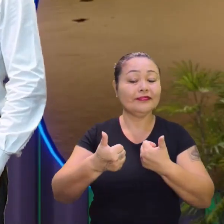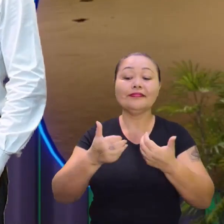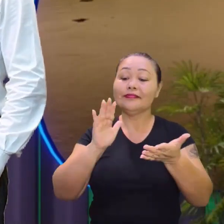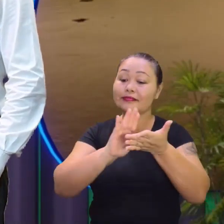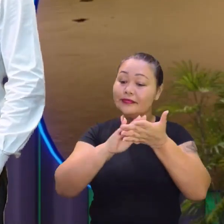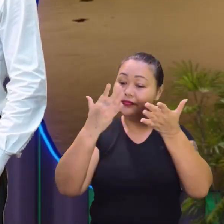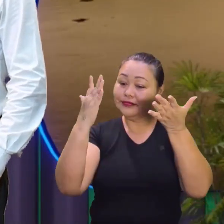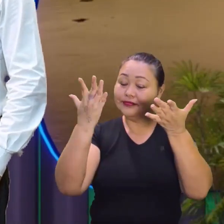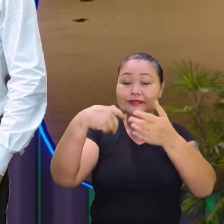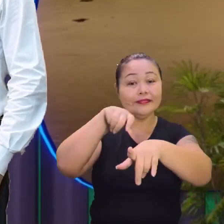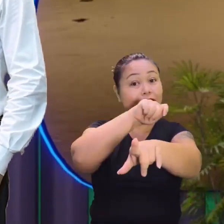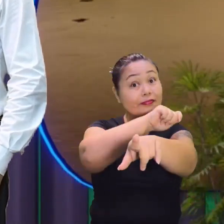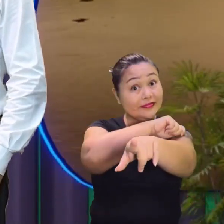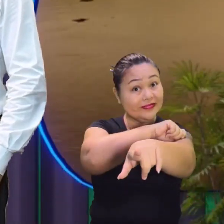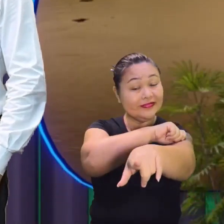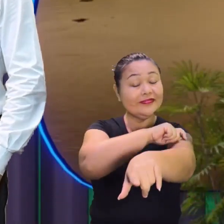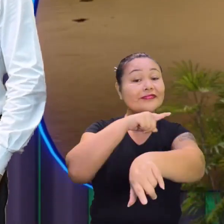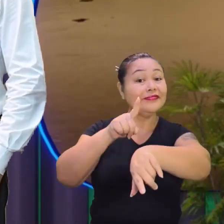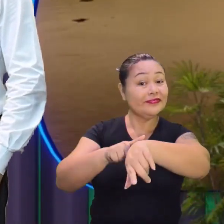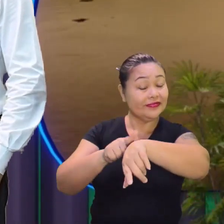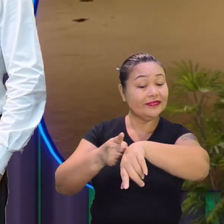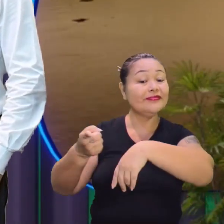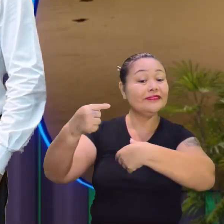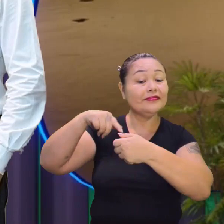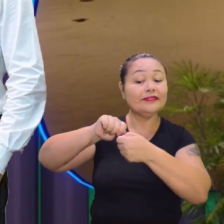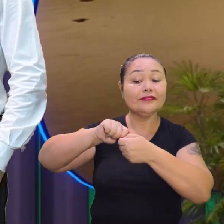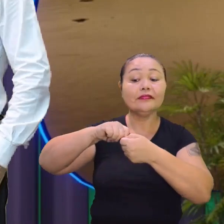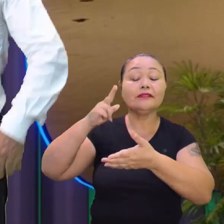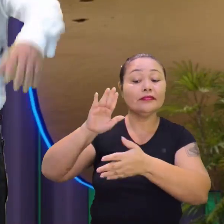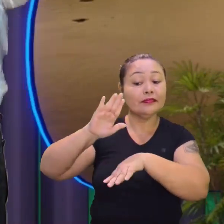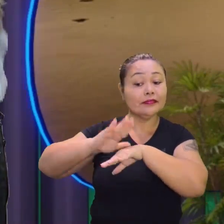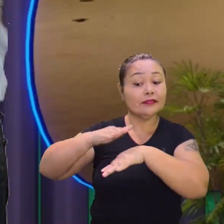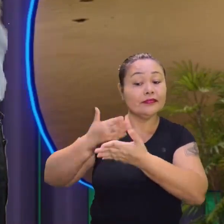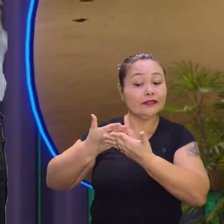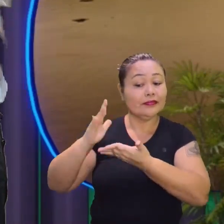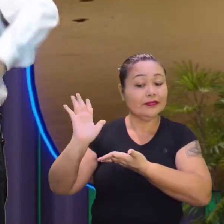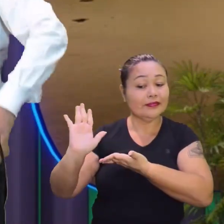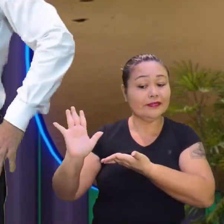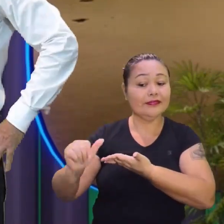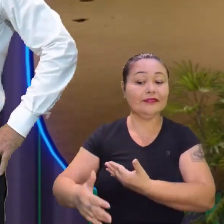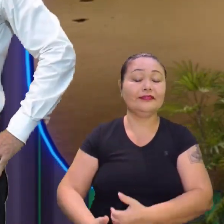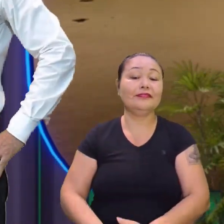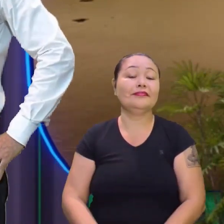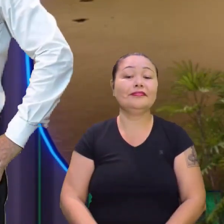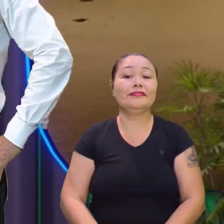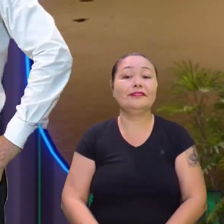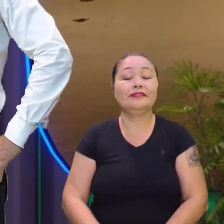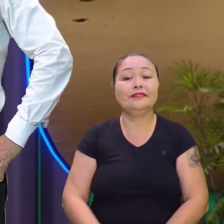Parabéns, né, para os nossos alunos. E daqui a pouquinho a gente volta com mais uma aula. Valeu. Tchau.